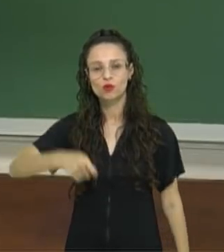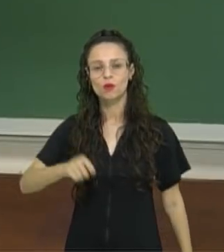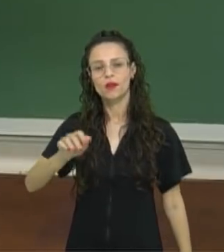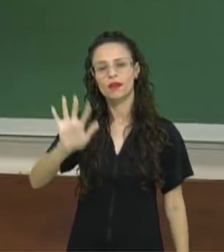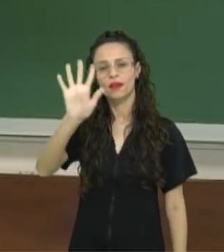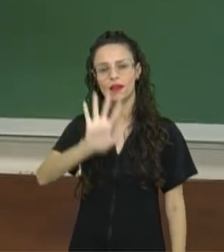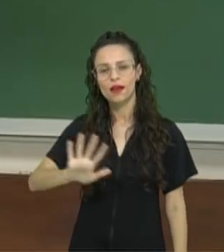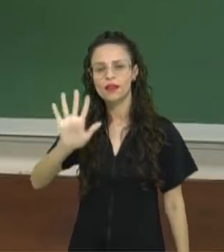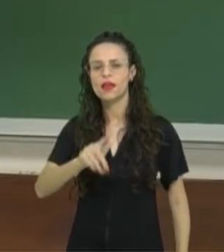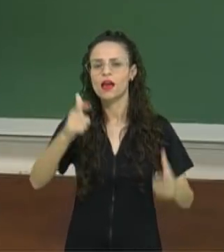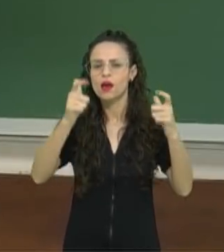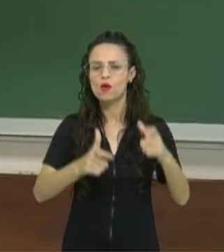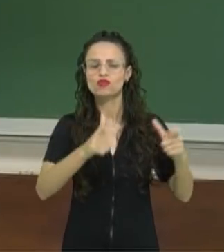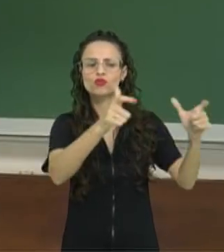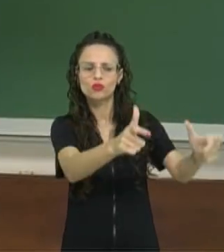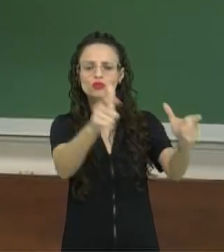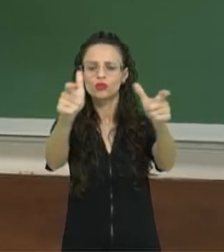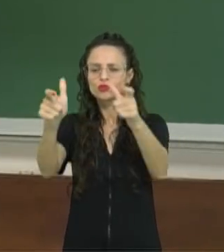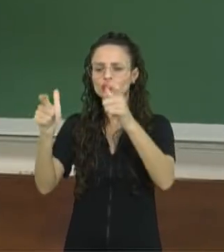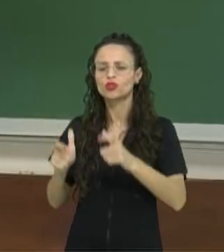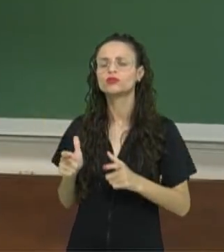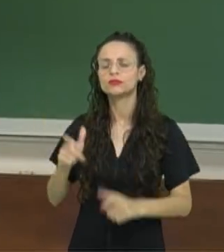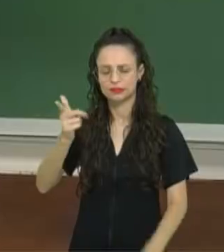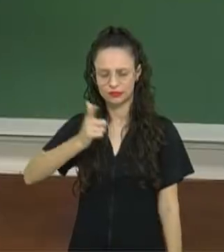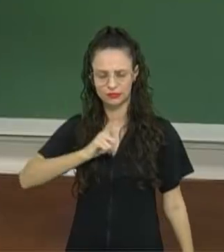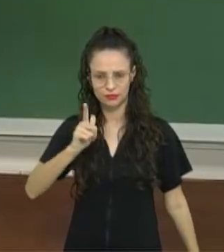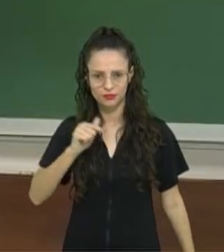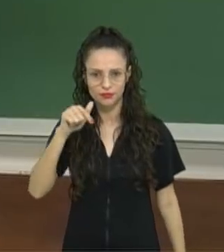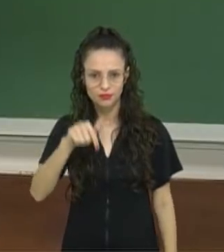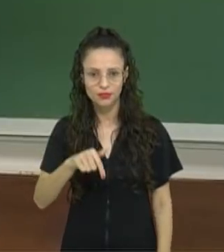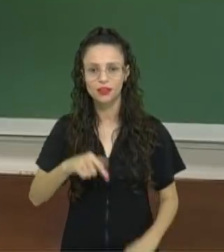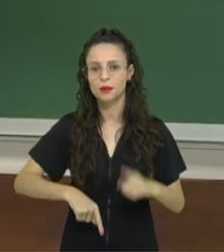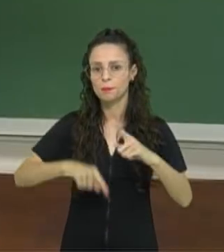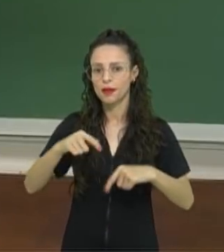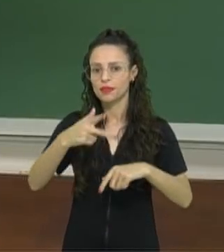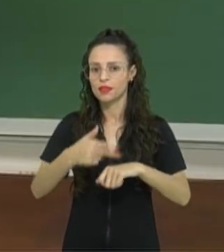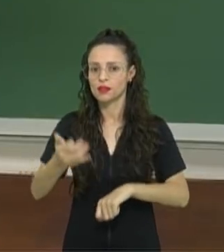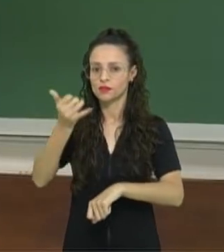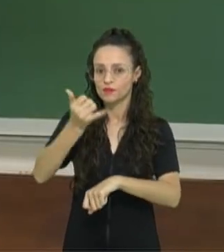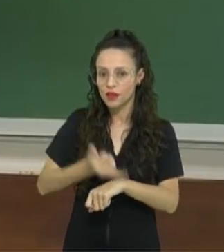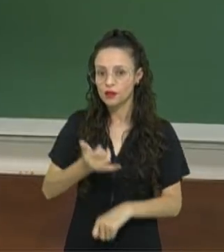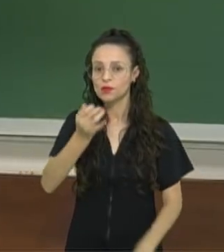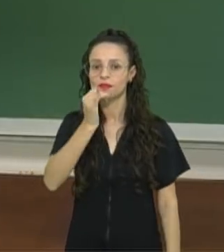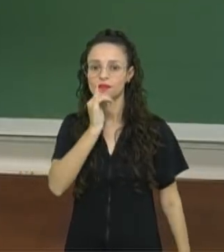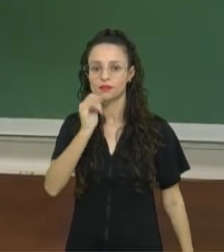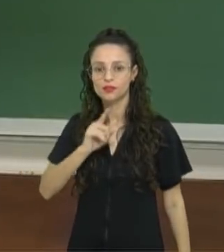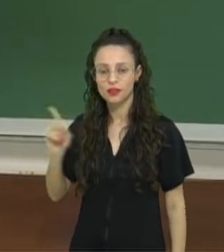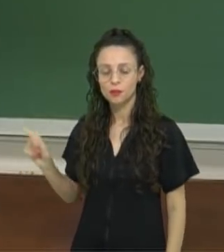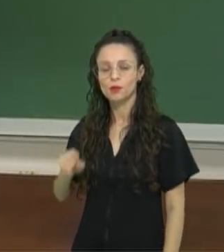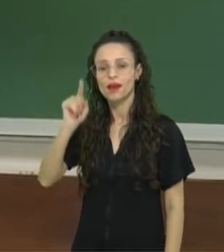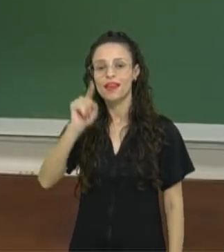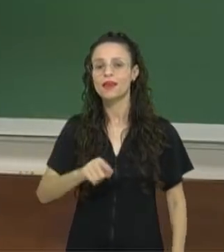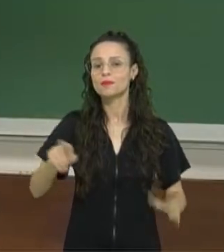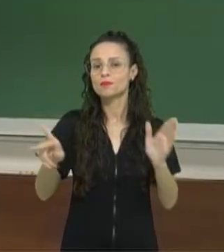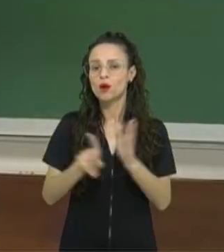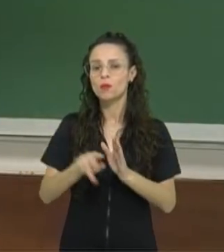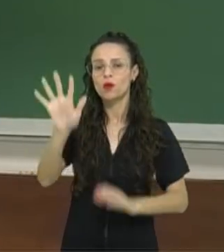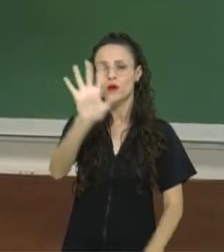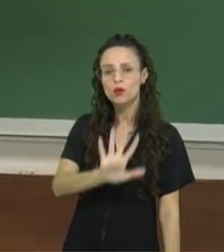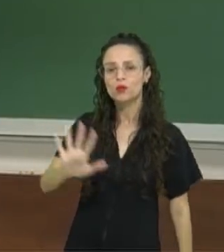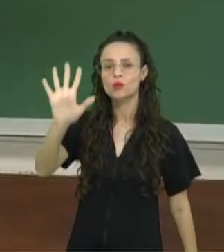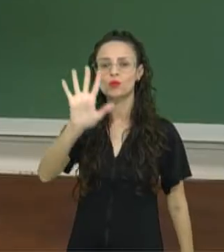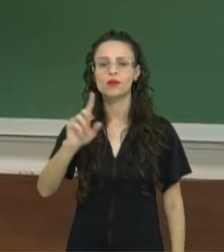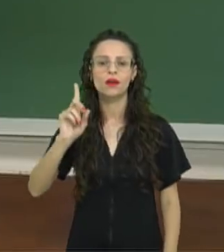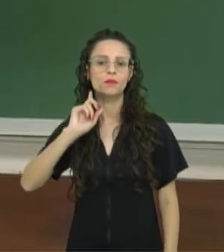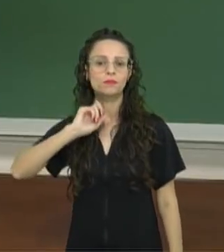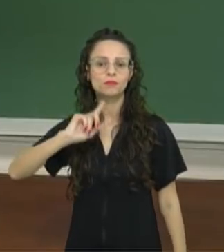vocês, as áreas onde nós encontramos esse recurso mineral. E uma delas era o quadrilátero ferrífero. Mas